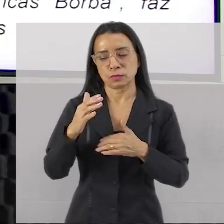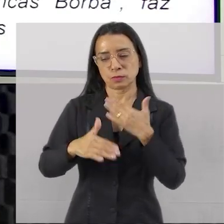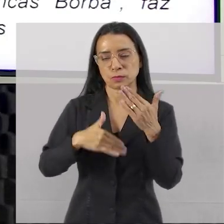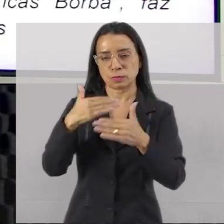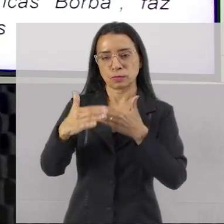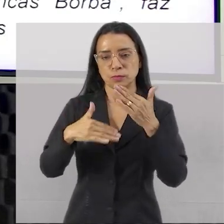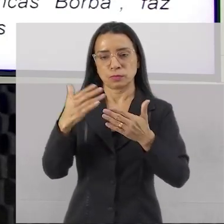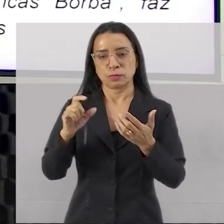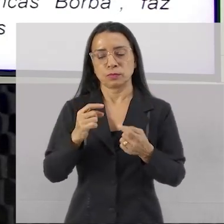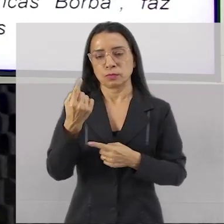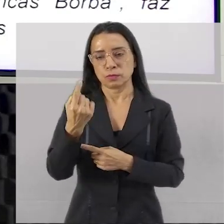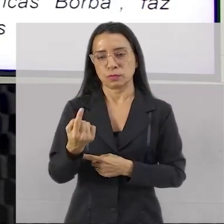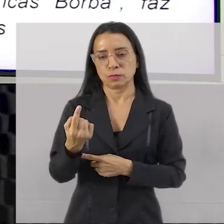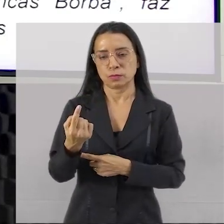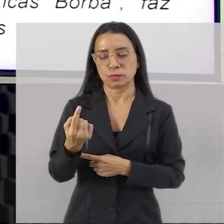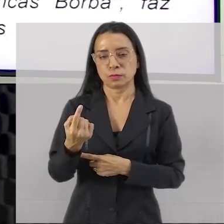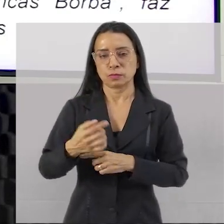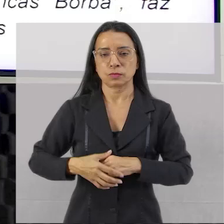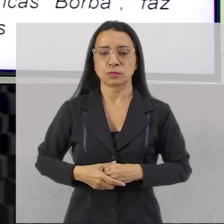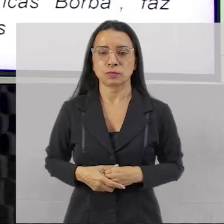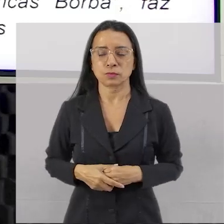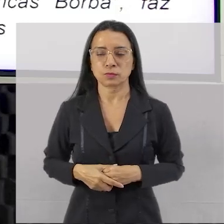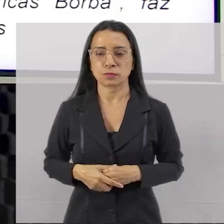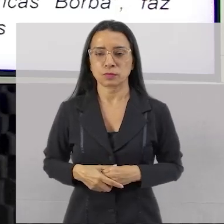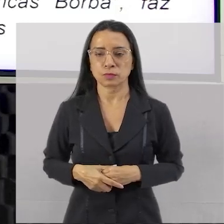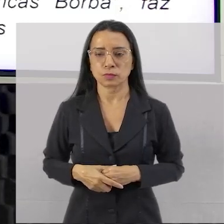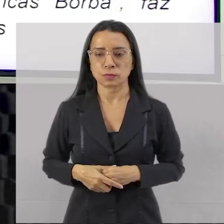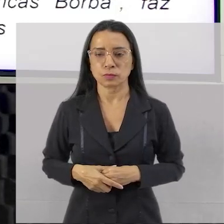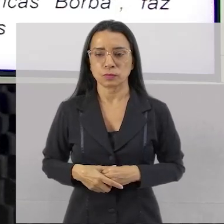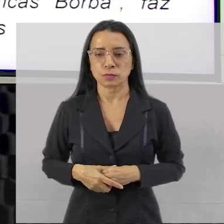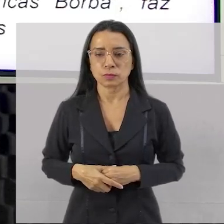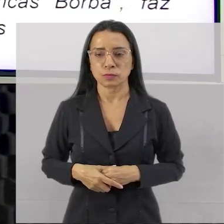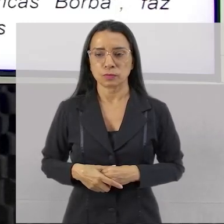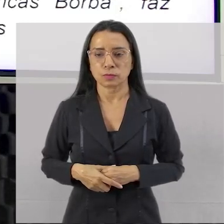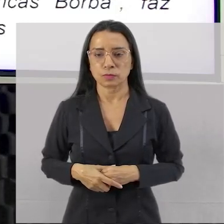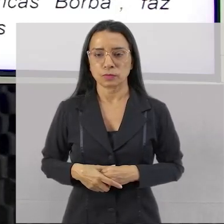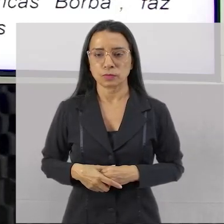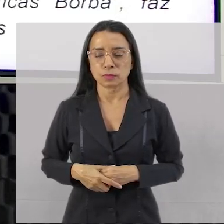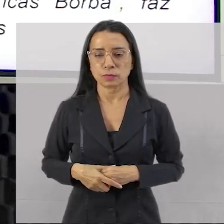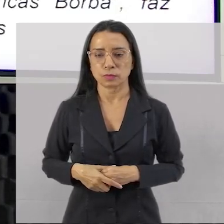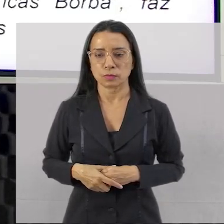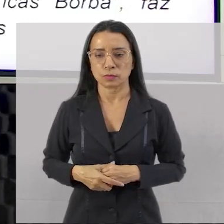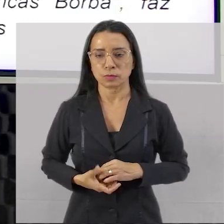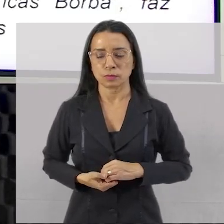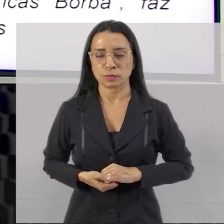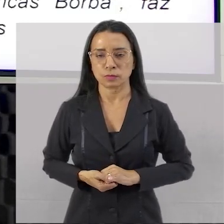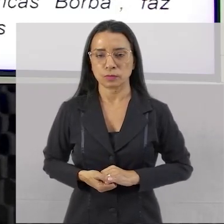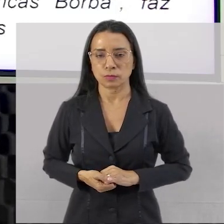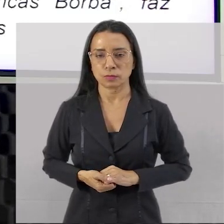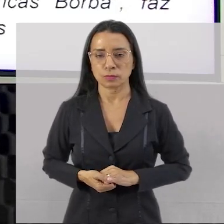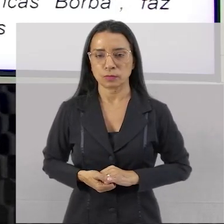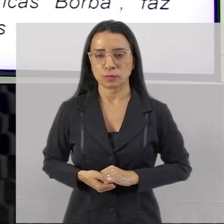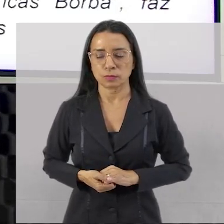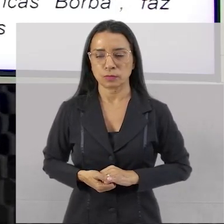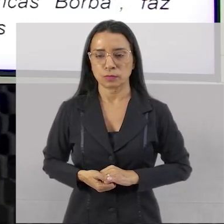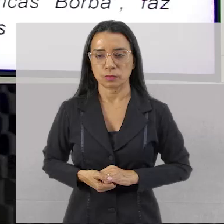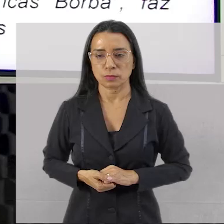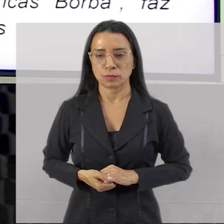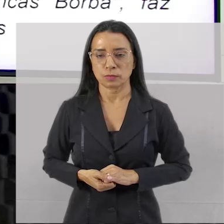do desenvolvimento 1 do tópico frasal, tá? A princípio, cabe evidenciar a literatura como meio do autor